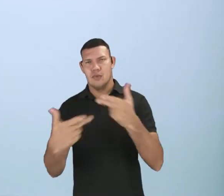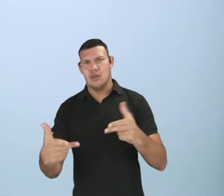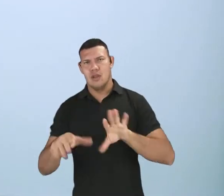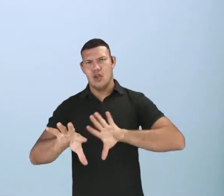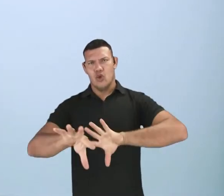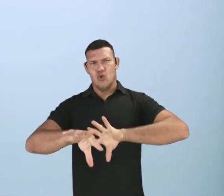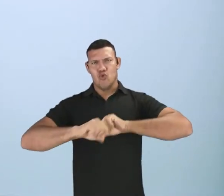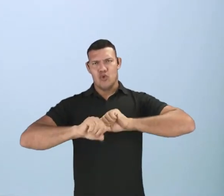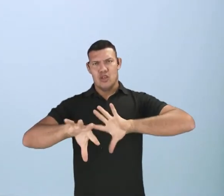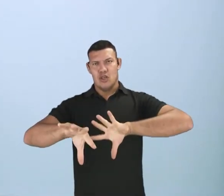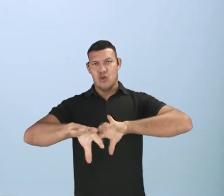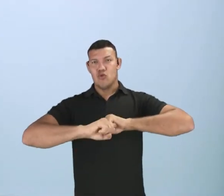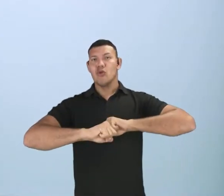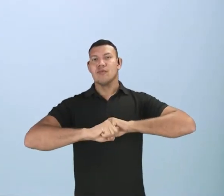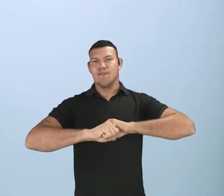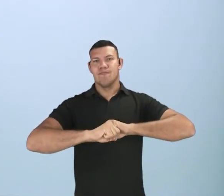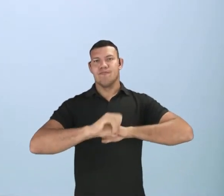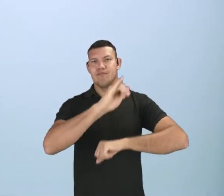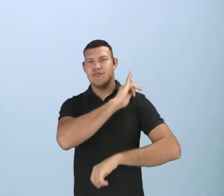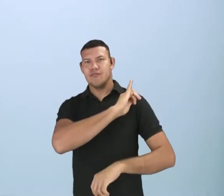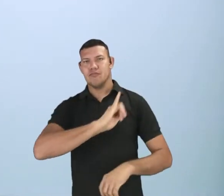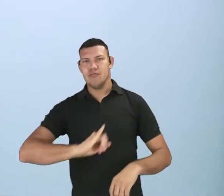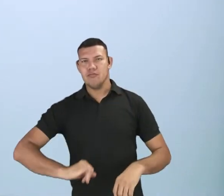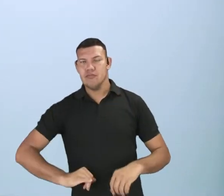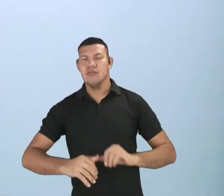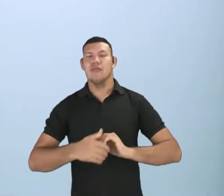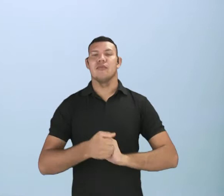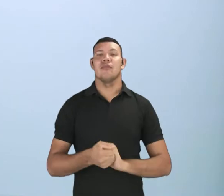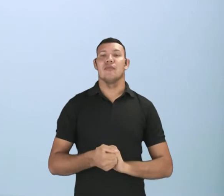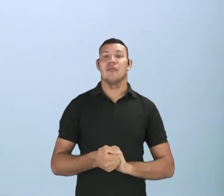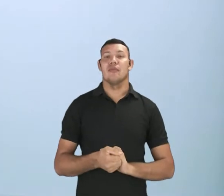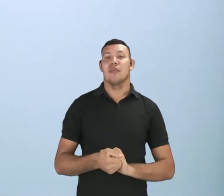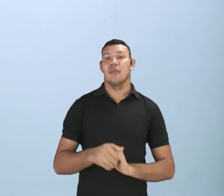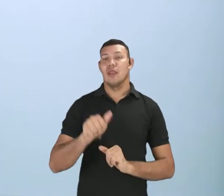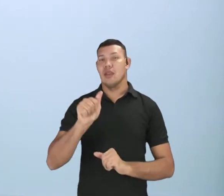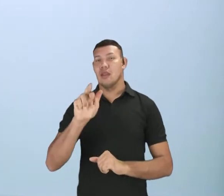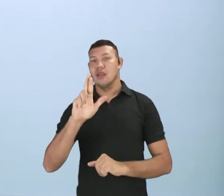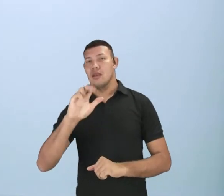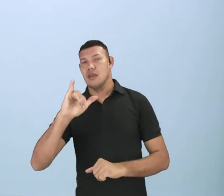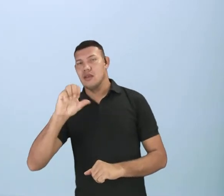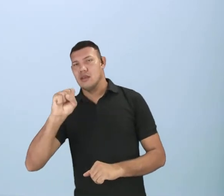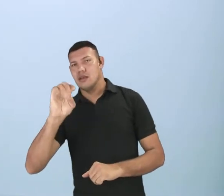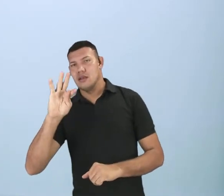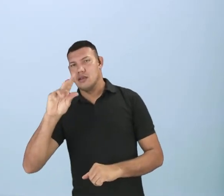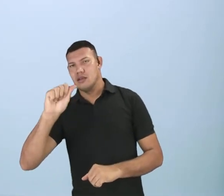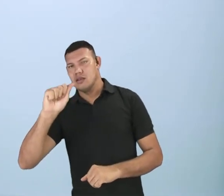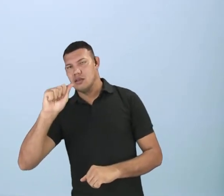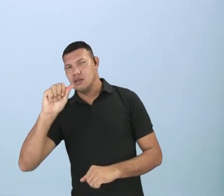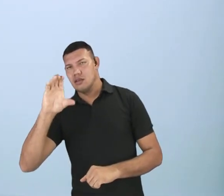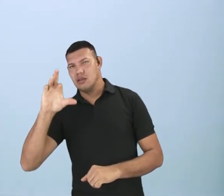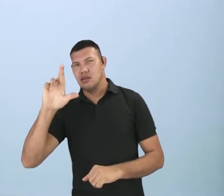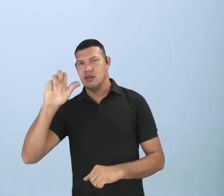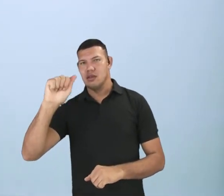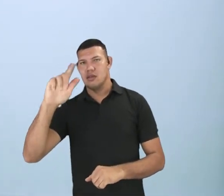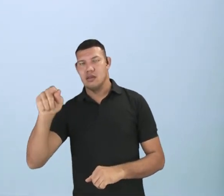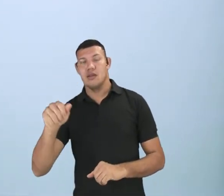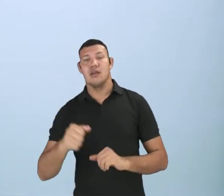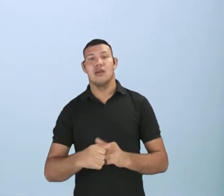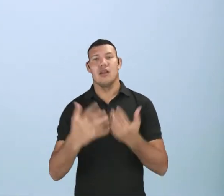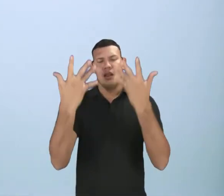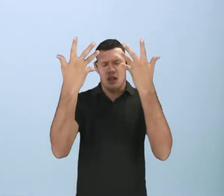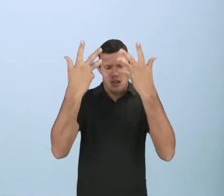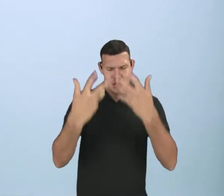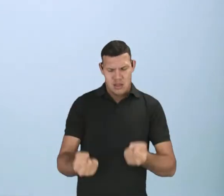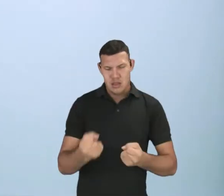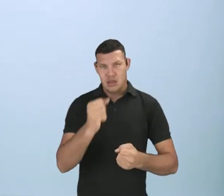mais terras quando os imperadores da época, quando os aristocratas da época, né? Eles vão se converter